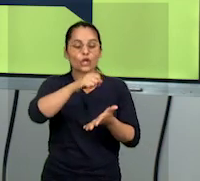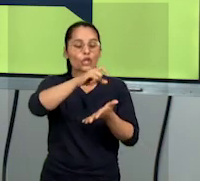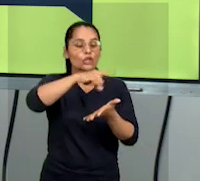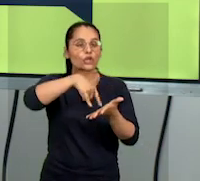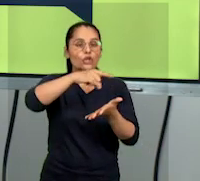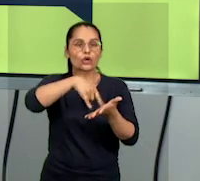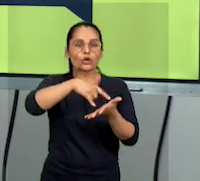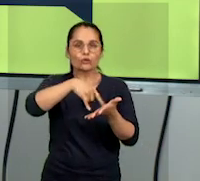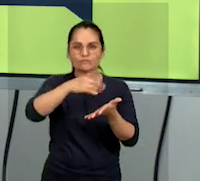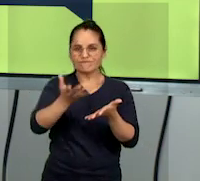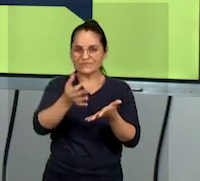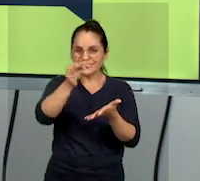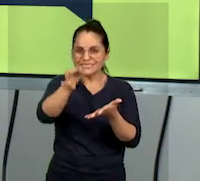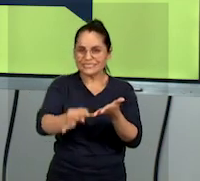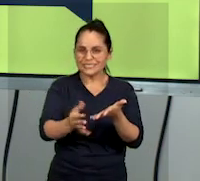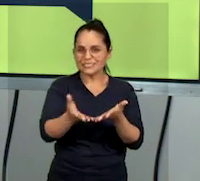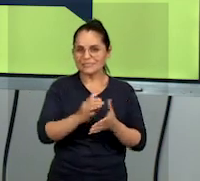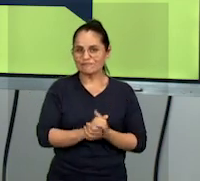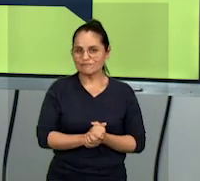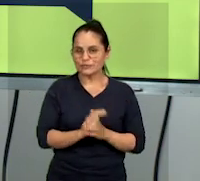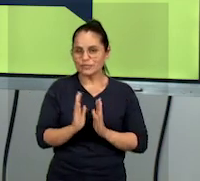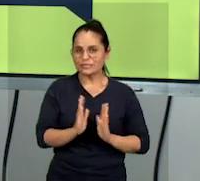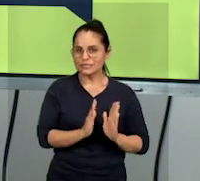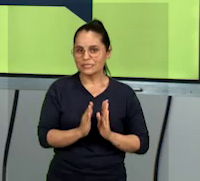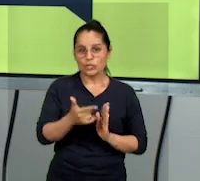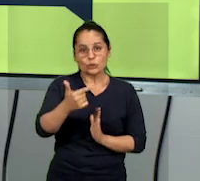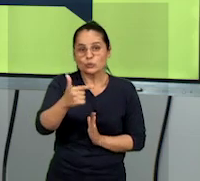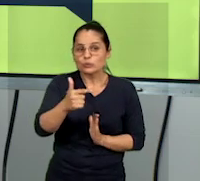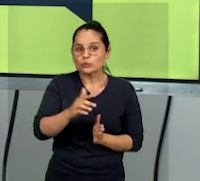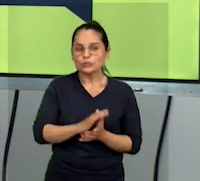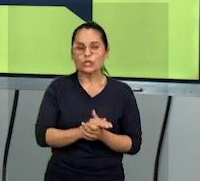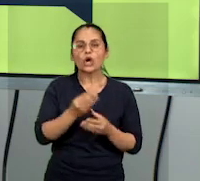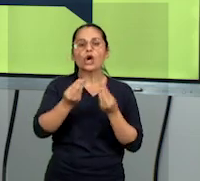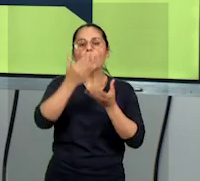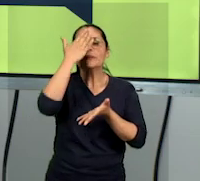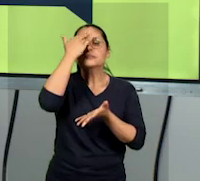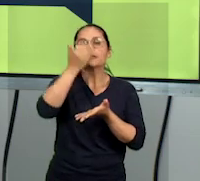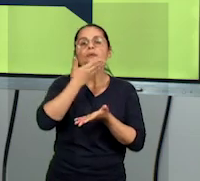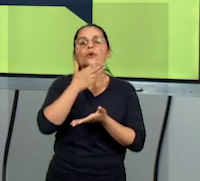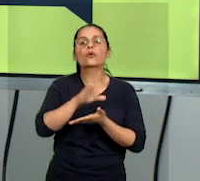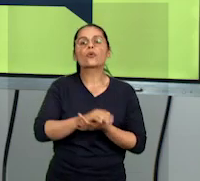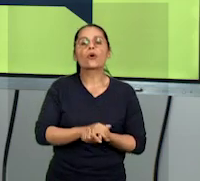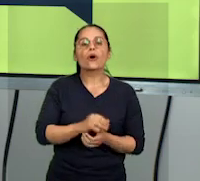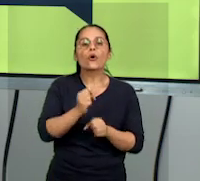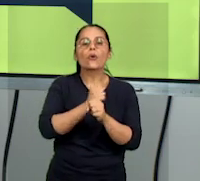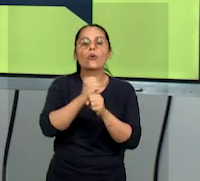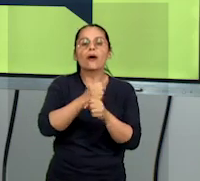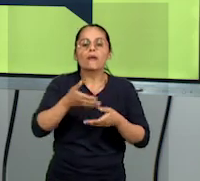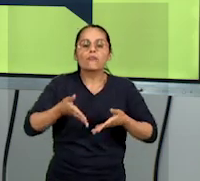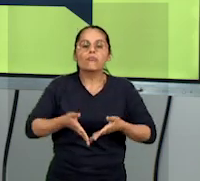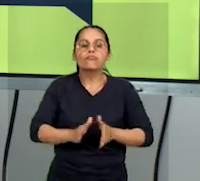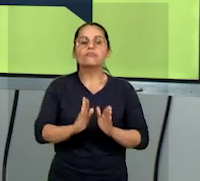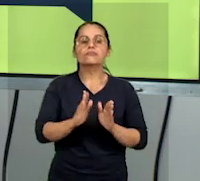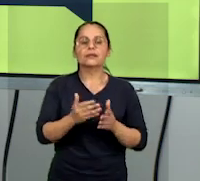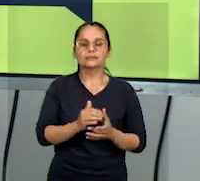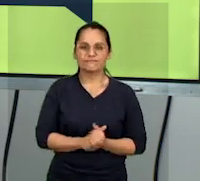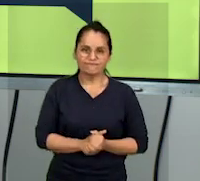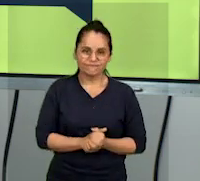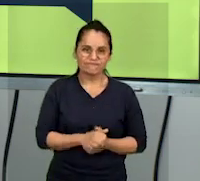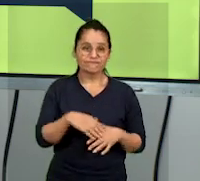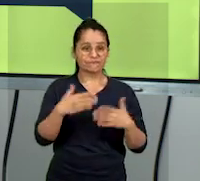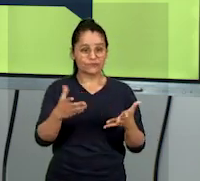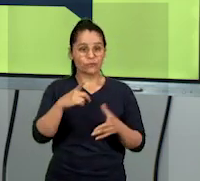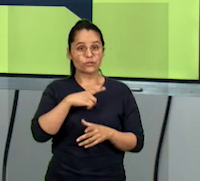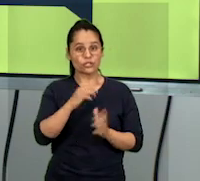nascimento exatas nesse período. Então, como saberia quando que a criança nasceu? Né? Então, haviam casos